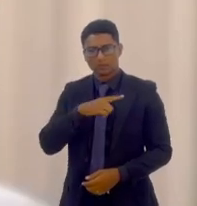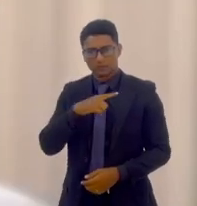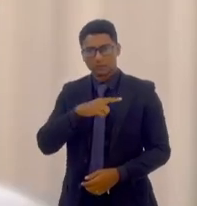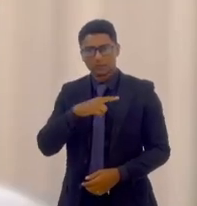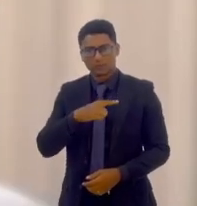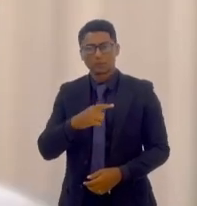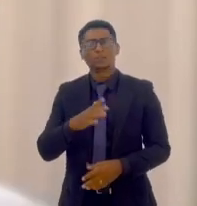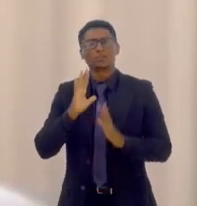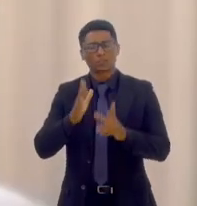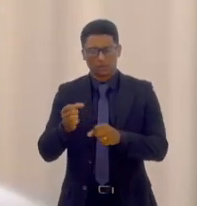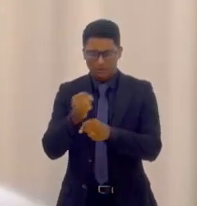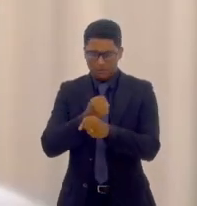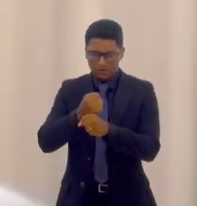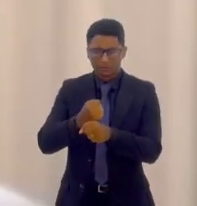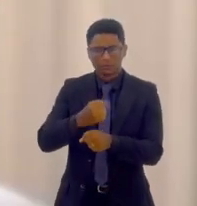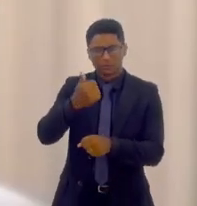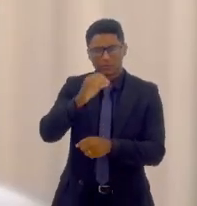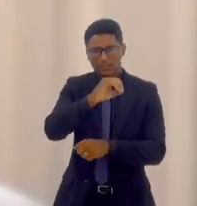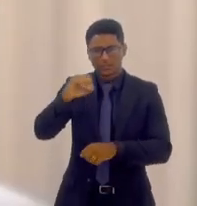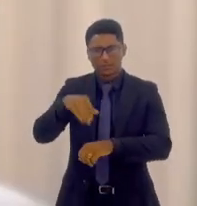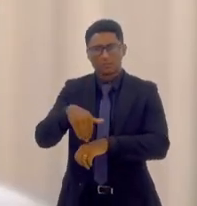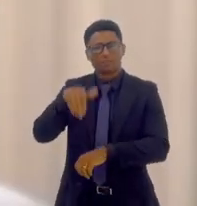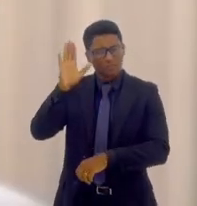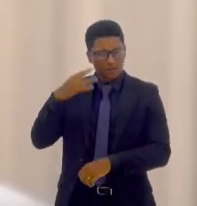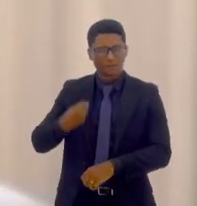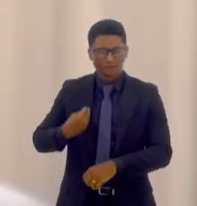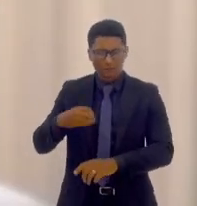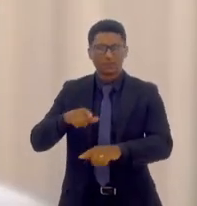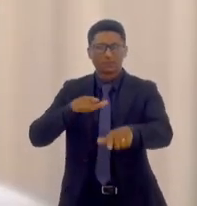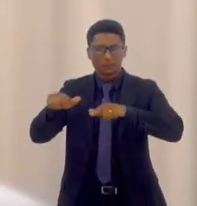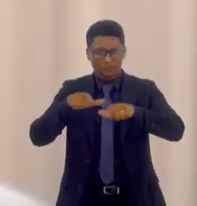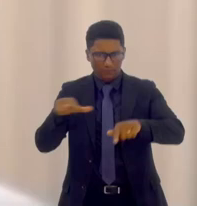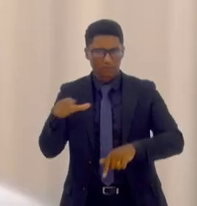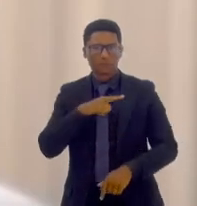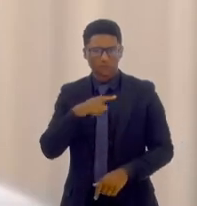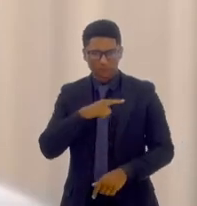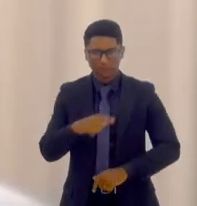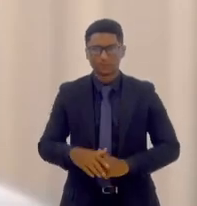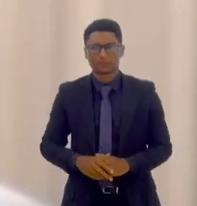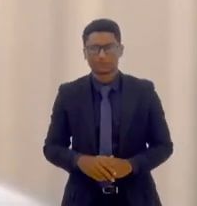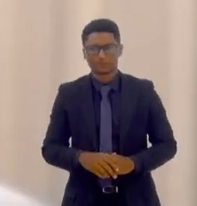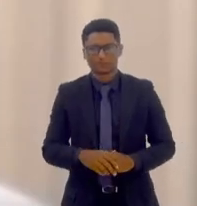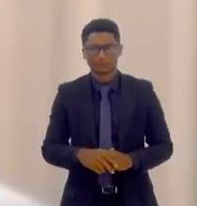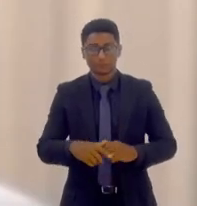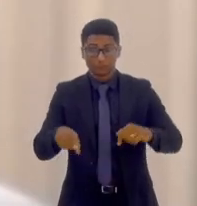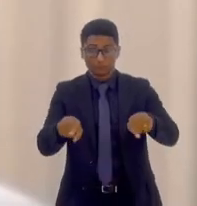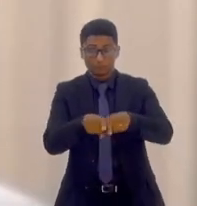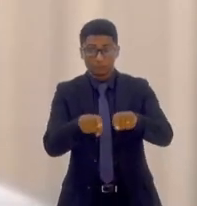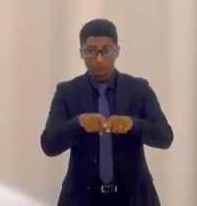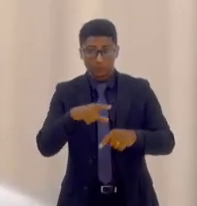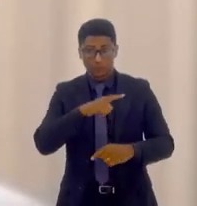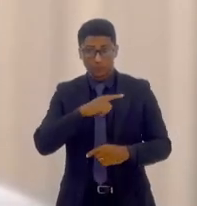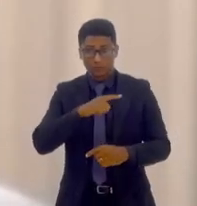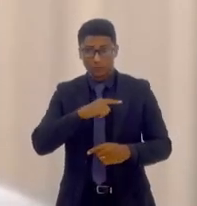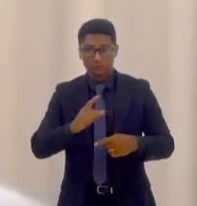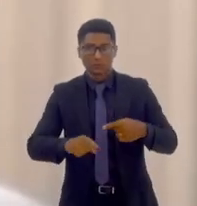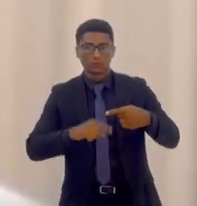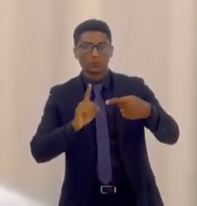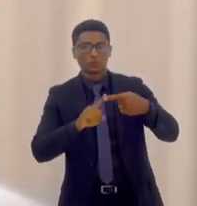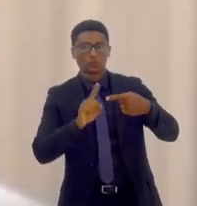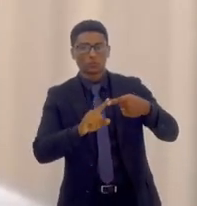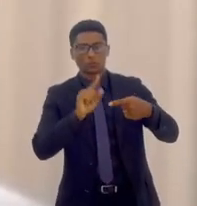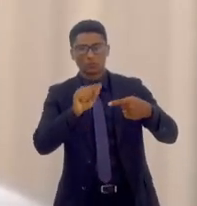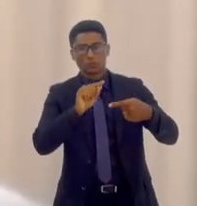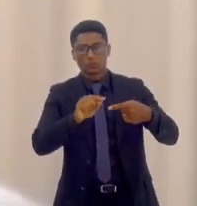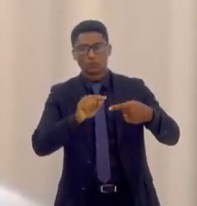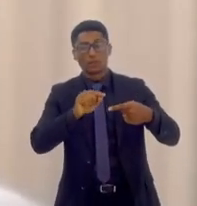Ela tem já cento e poucos anos de existência. Ela tem um pilar que é um pilar de funcionamento